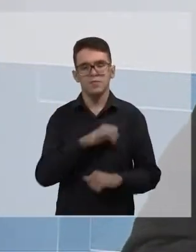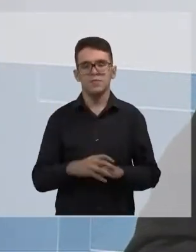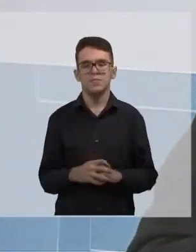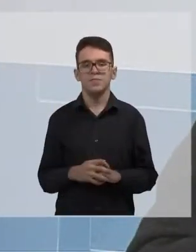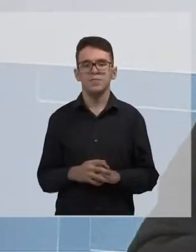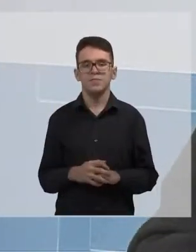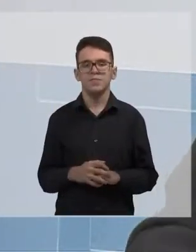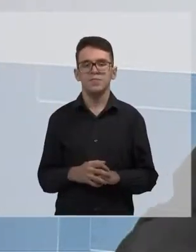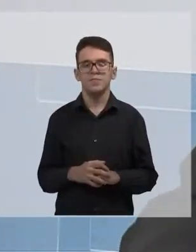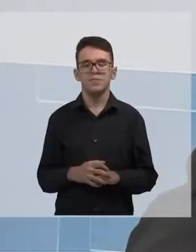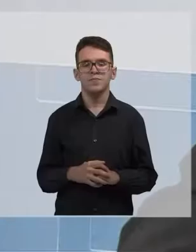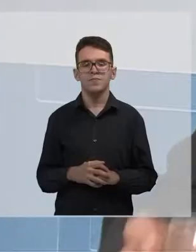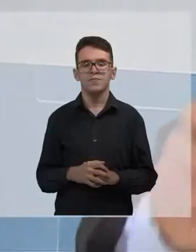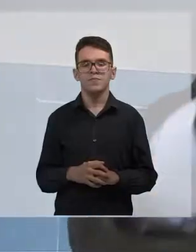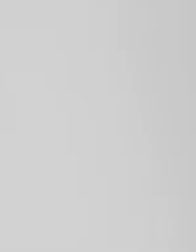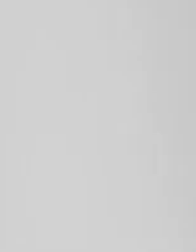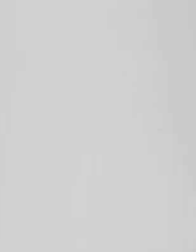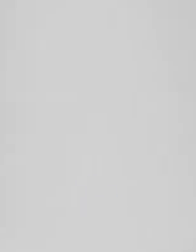já.